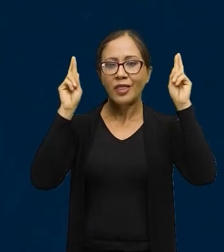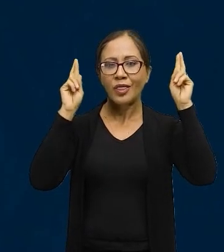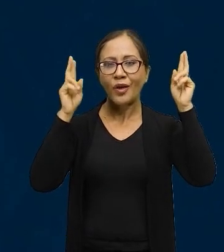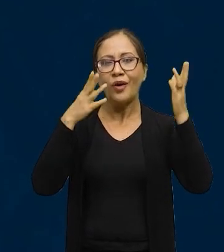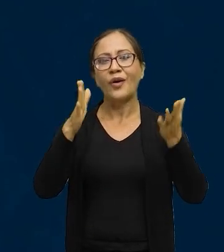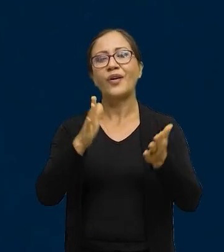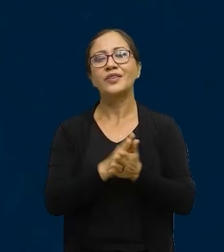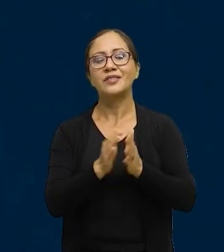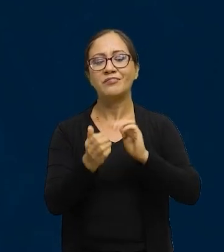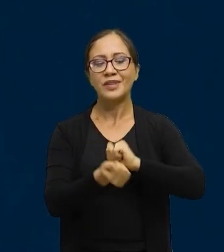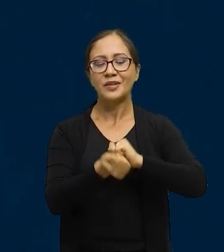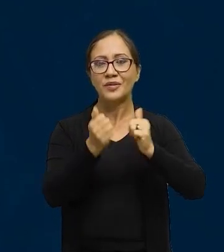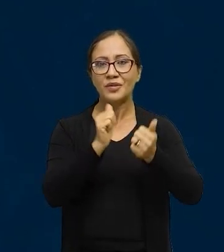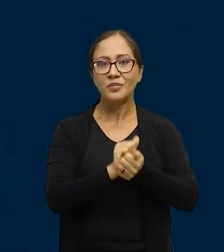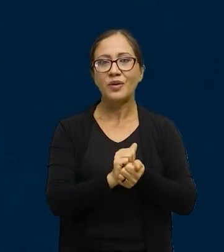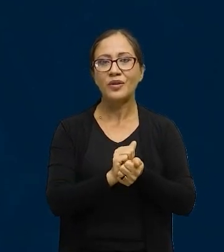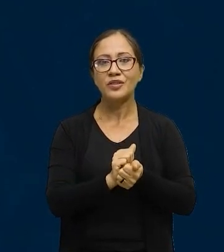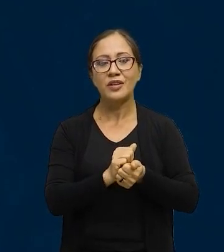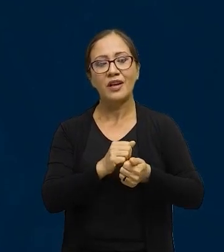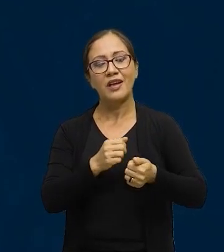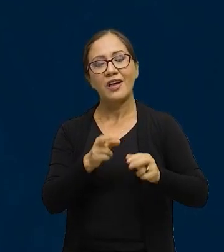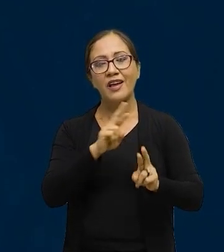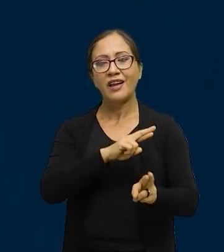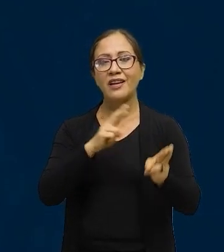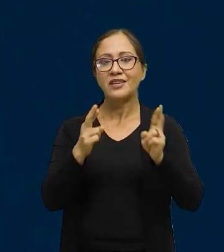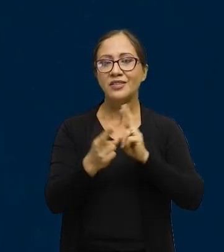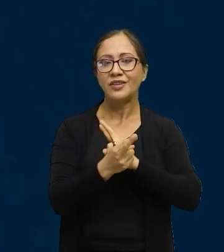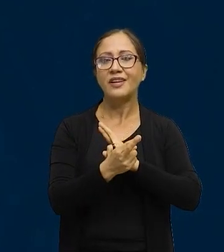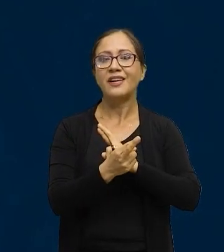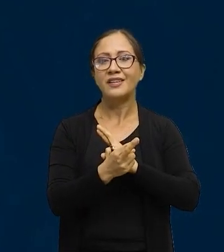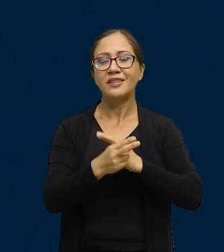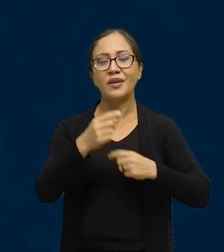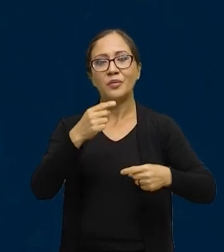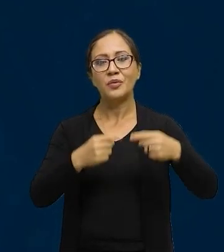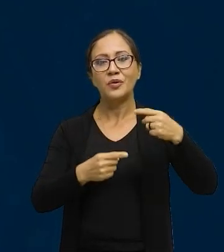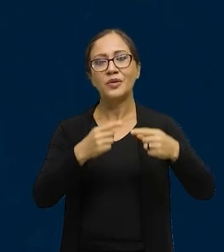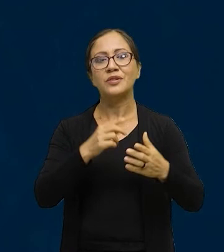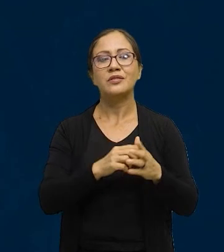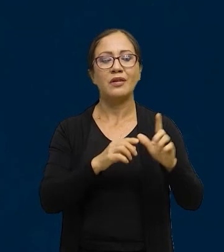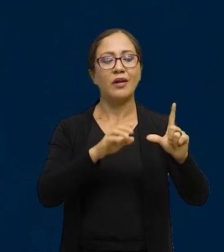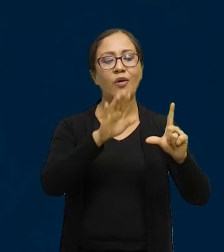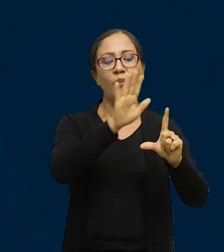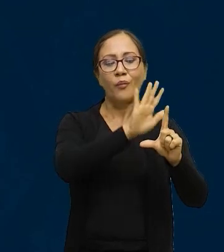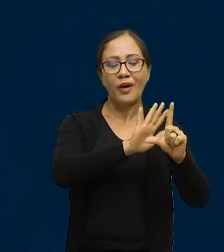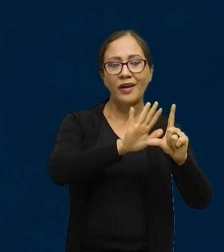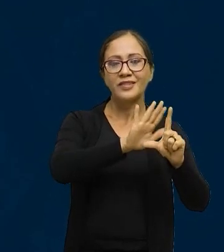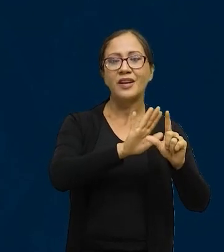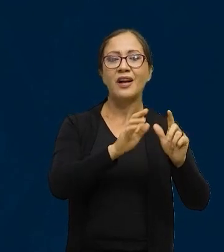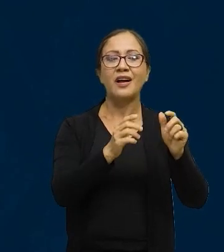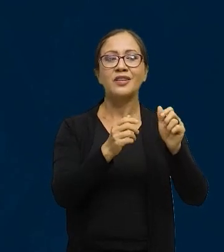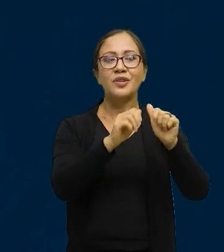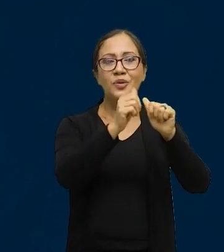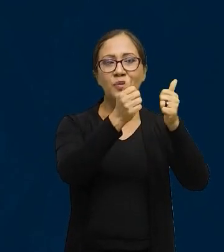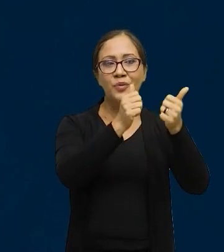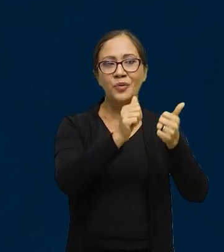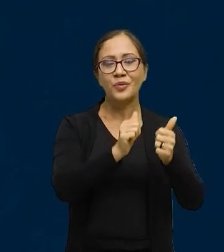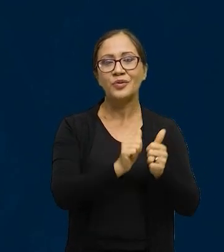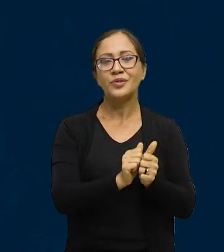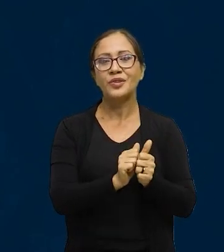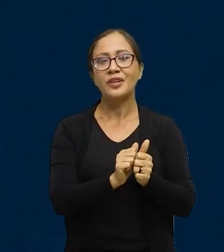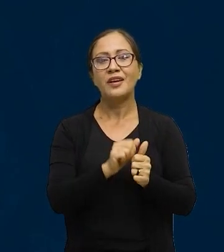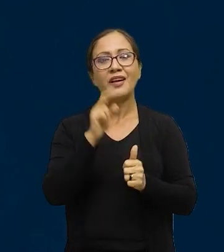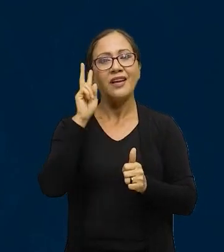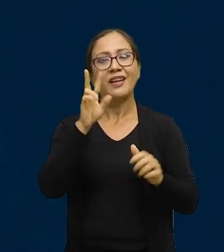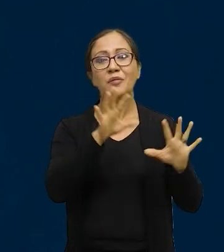relacionado a um fator político. Isso é uma charge. Muitas vezes ele faz um desenho, uma imagem e lembra do